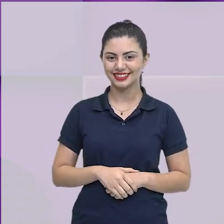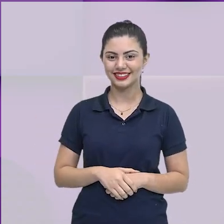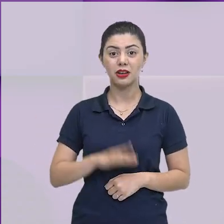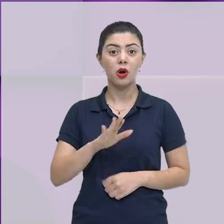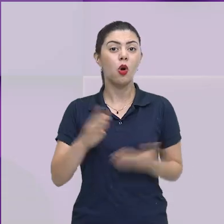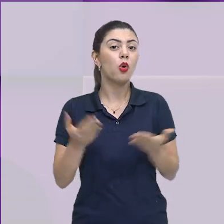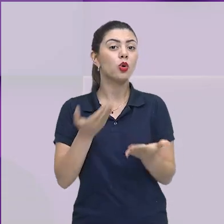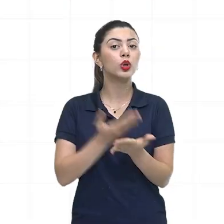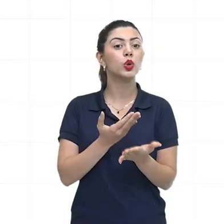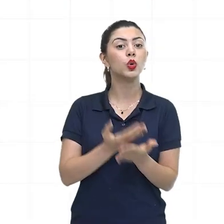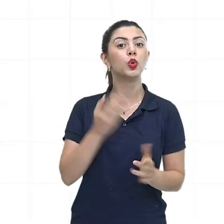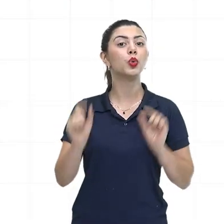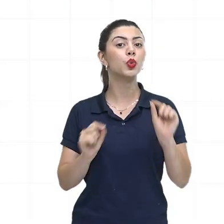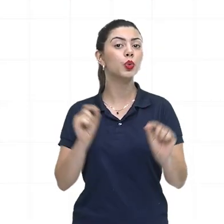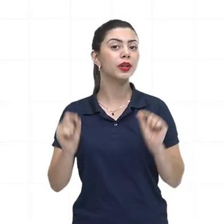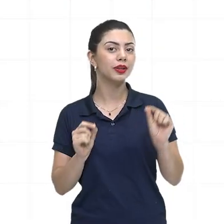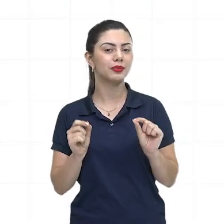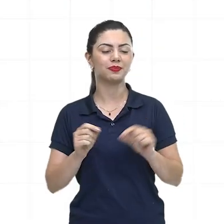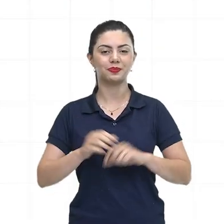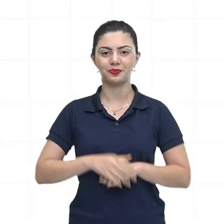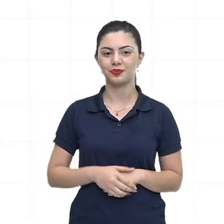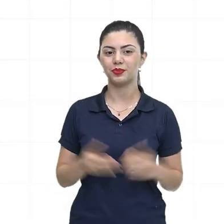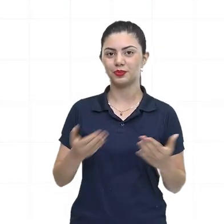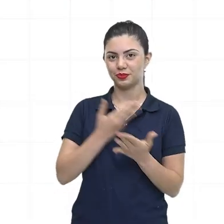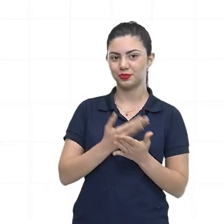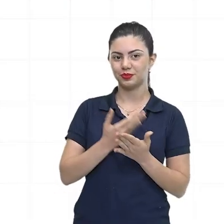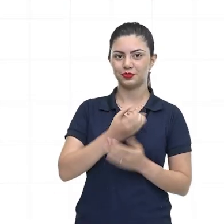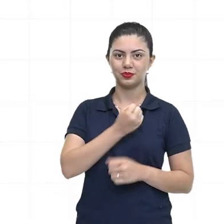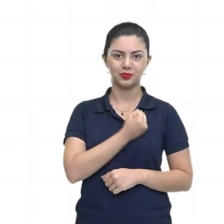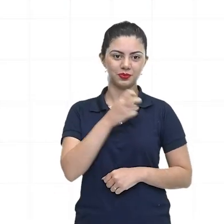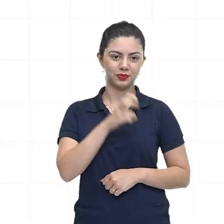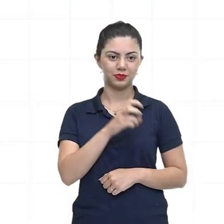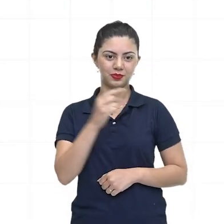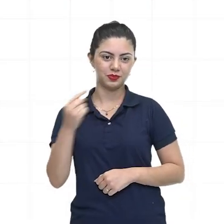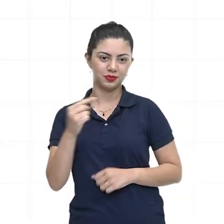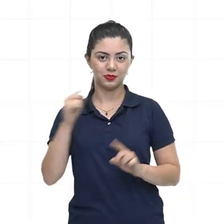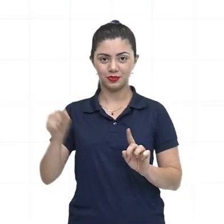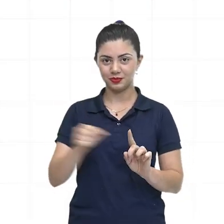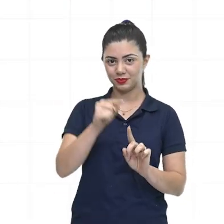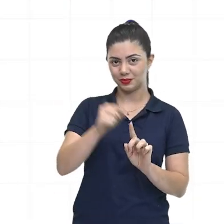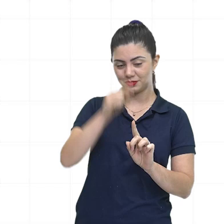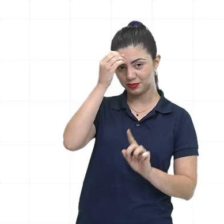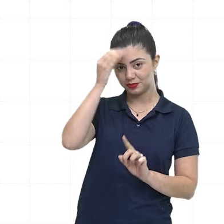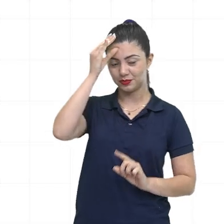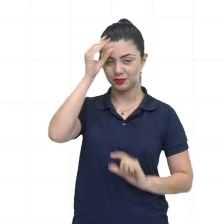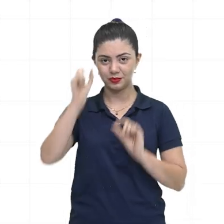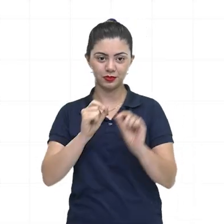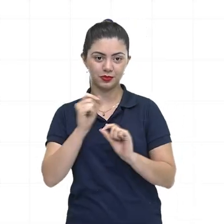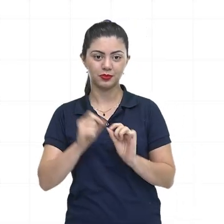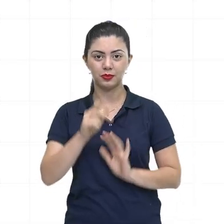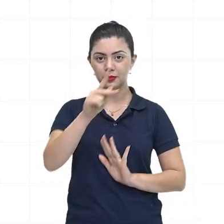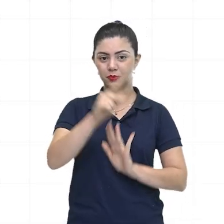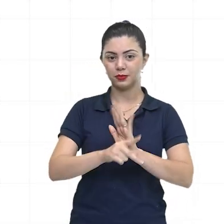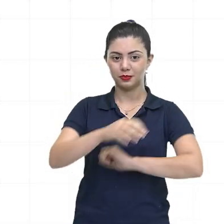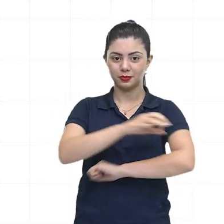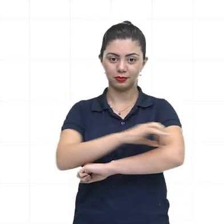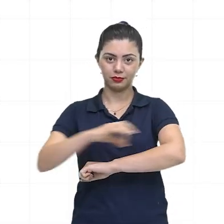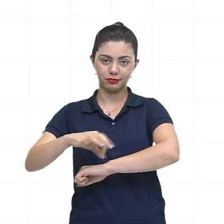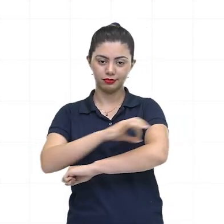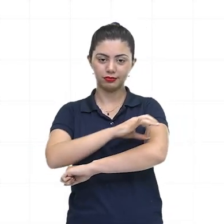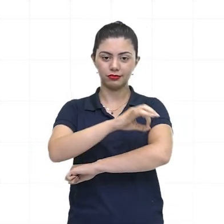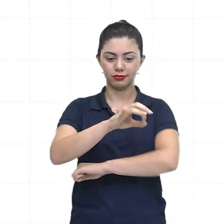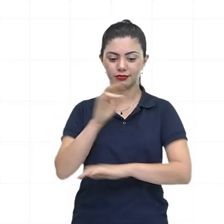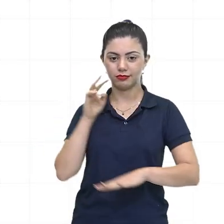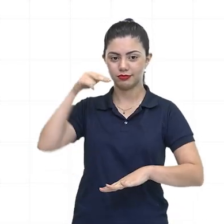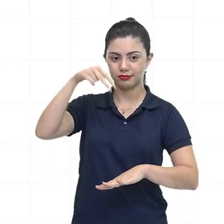nos aguarda para a aula de hoje. A aula de número 51 traz como objeto de conhecimento plantas baixas e vistas